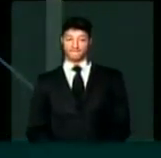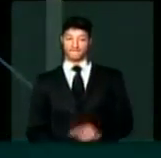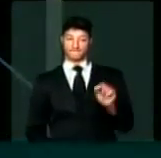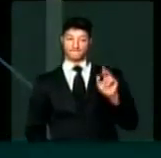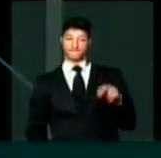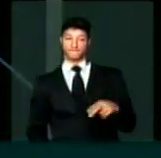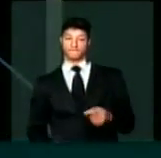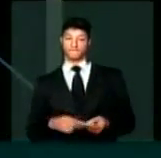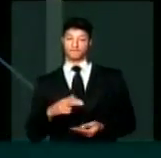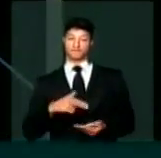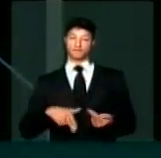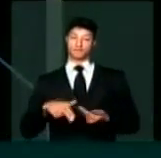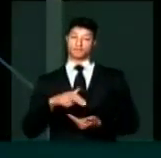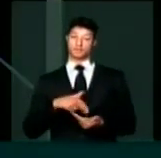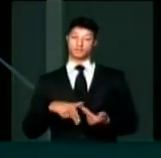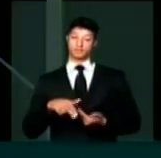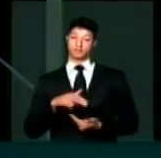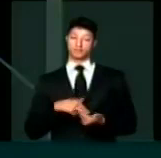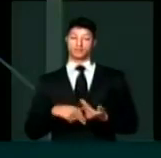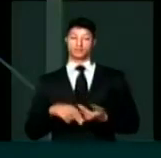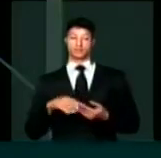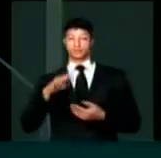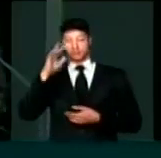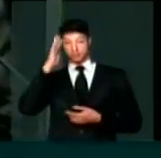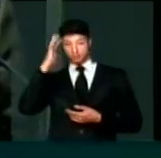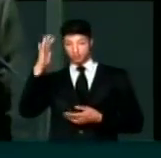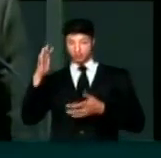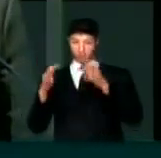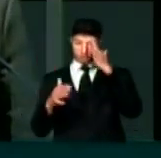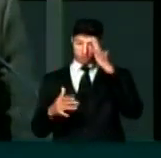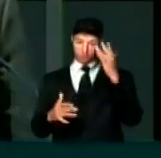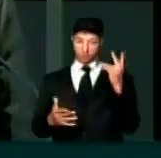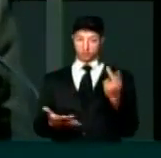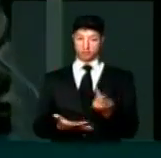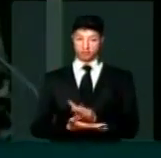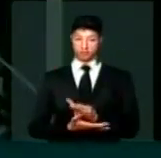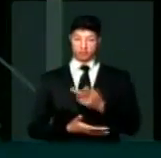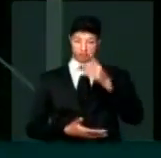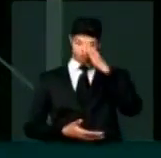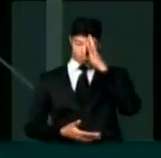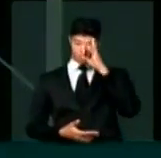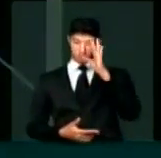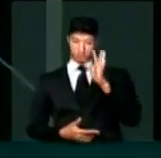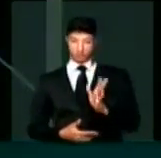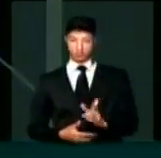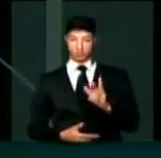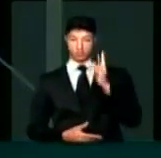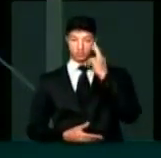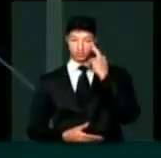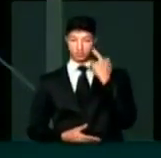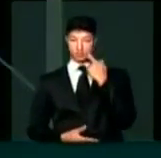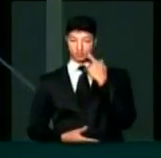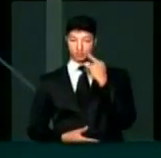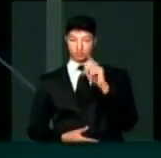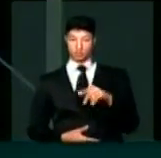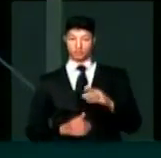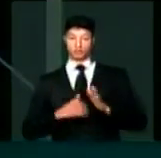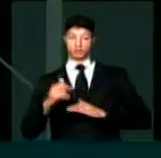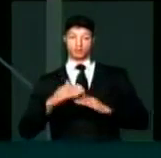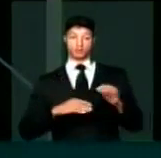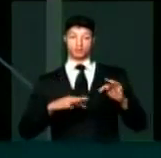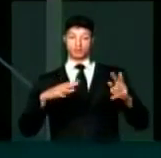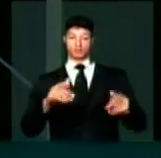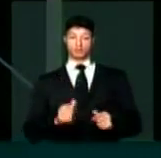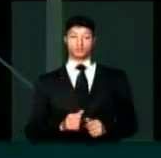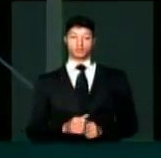que é da União, a esperança surge, e a esperança de Rondônia é sobretudo